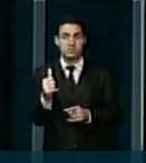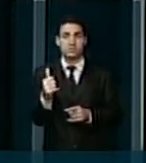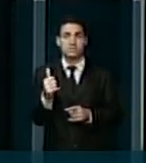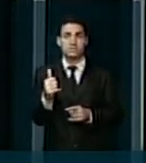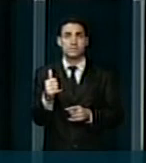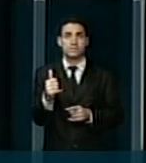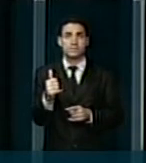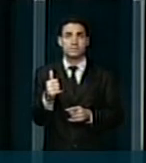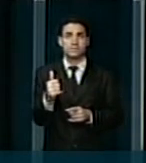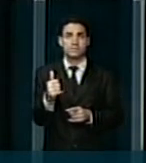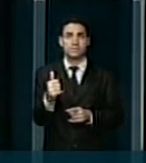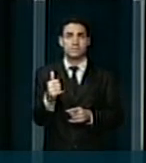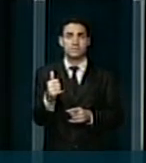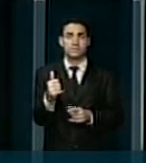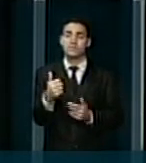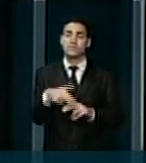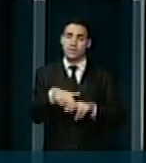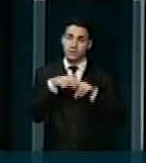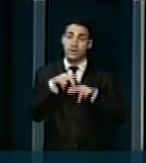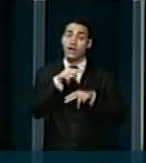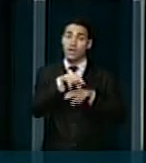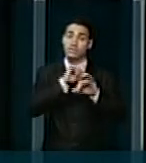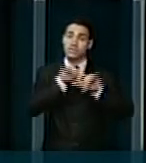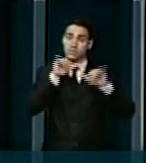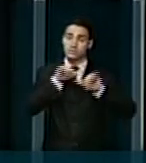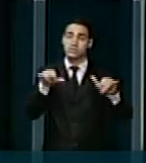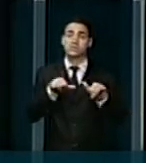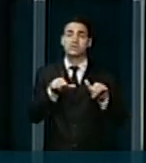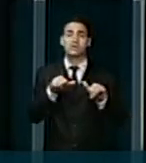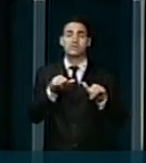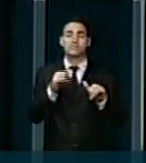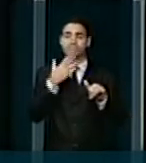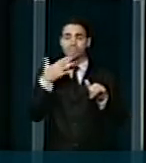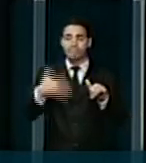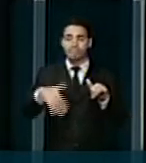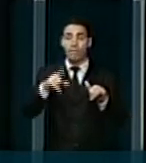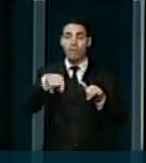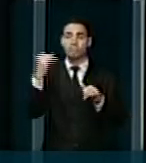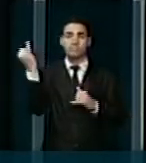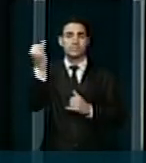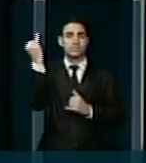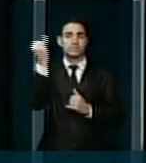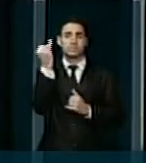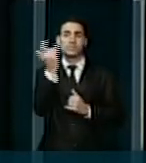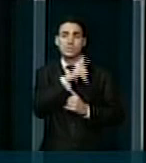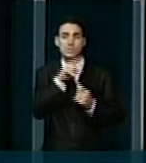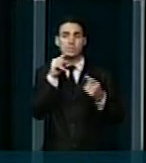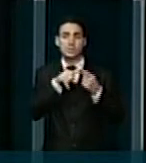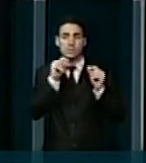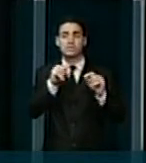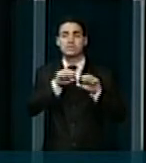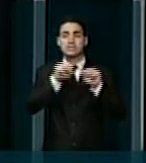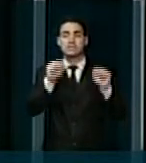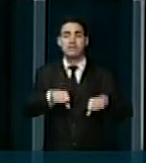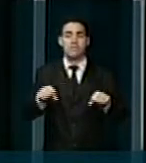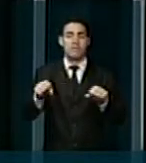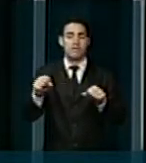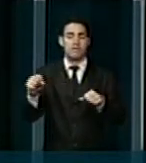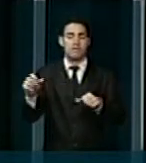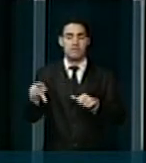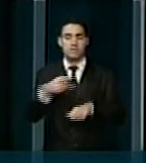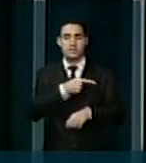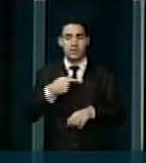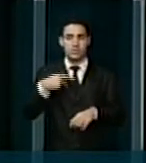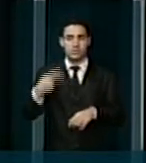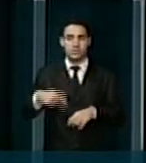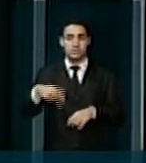Portanto, considero essa notícia extremamente relevante para o sistema de saúde no